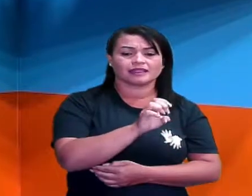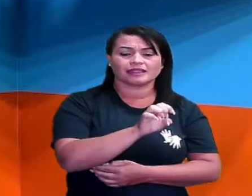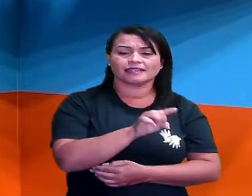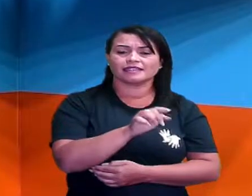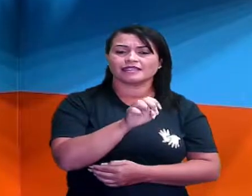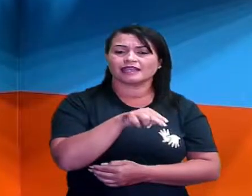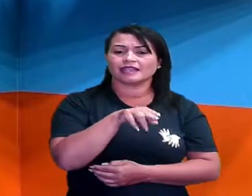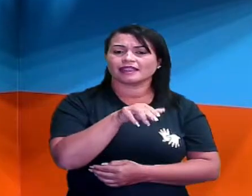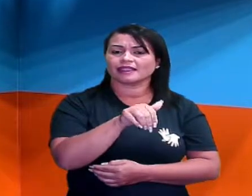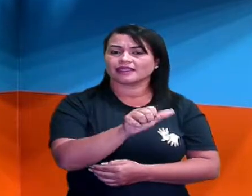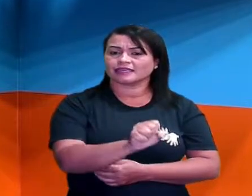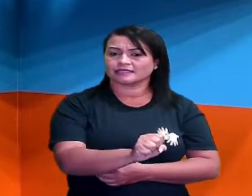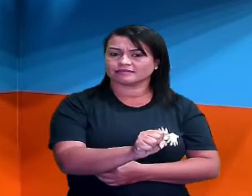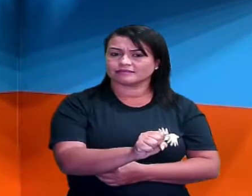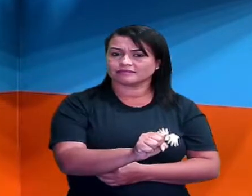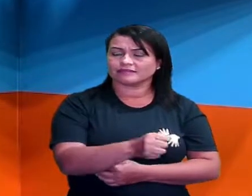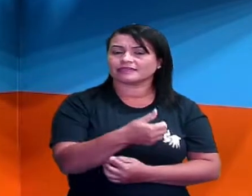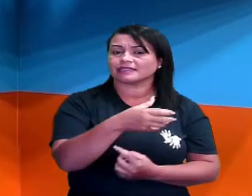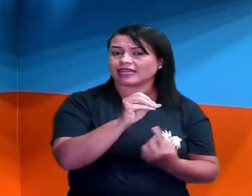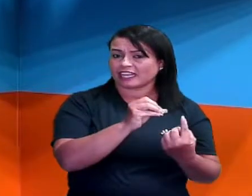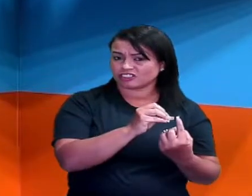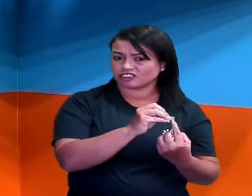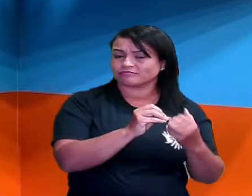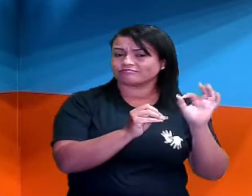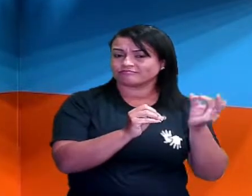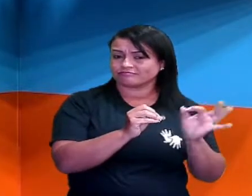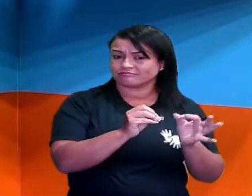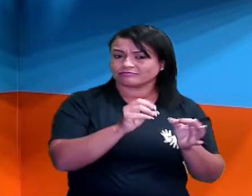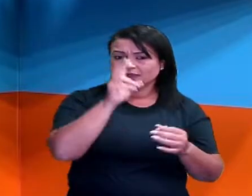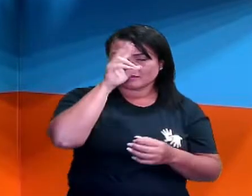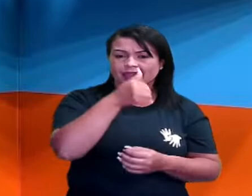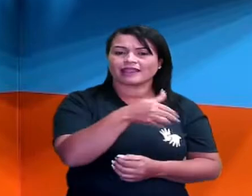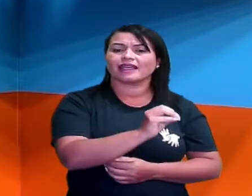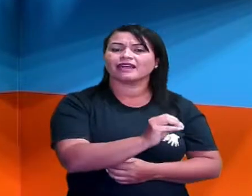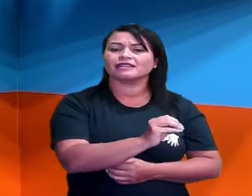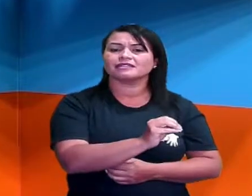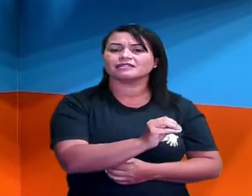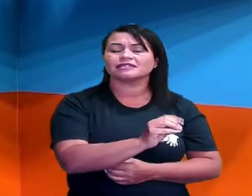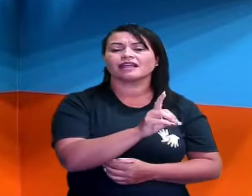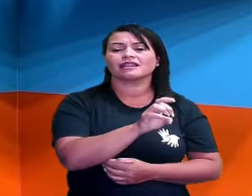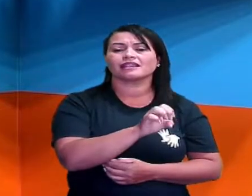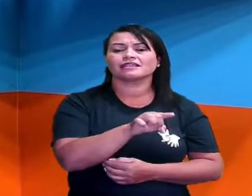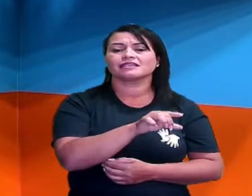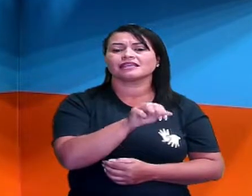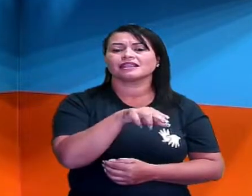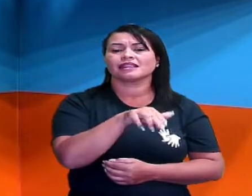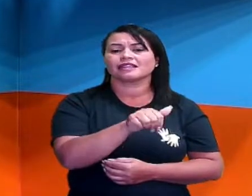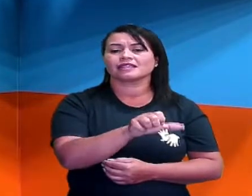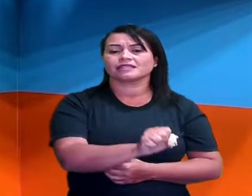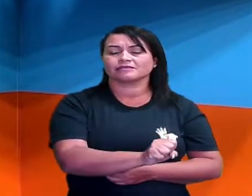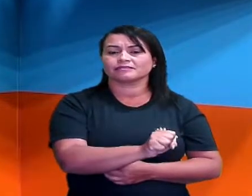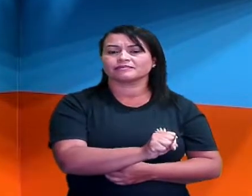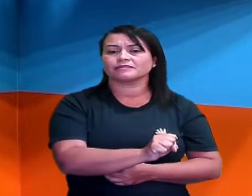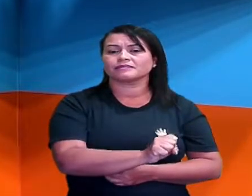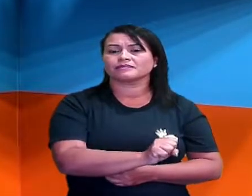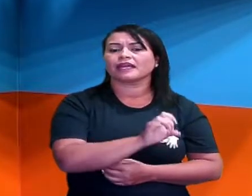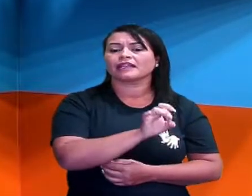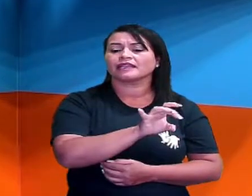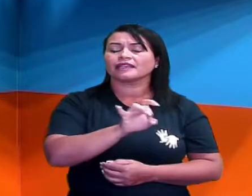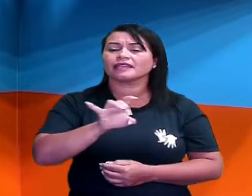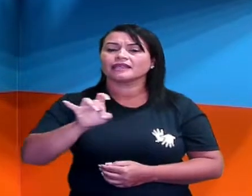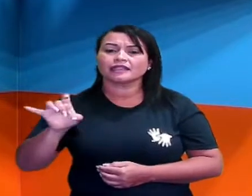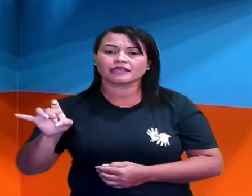dezena, tá certo? Então, a dezena lembra o número 10, não lembra? Ó, 10, dezena, tá certo? De